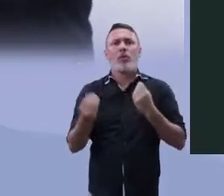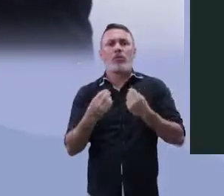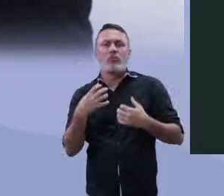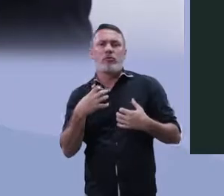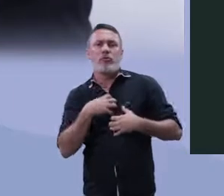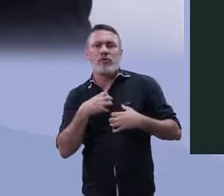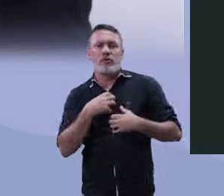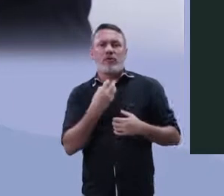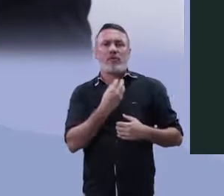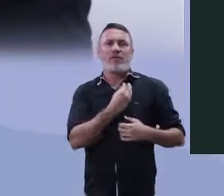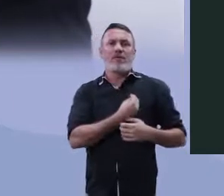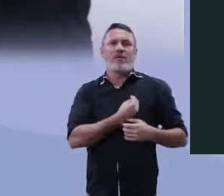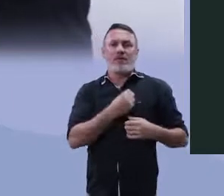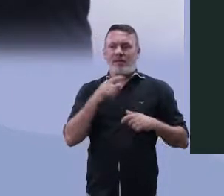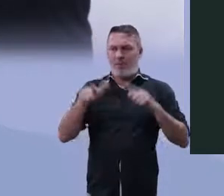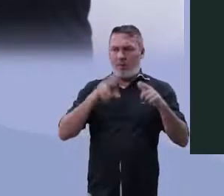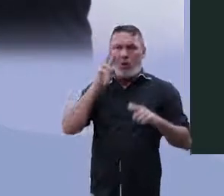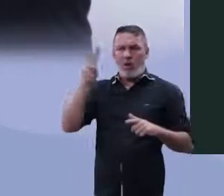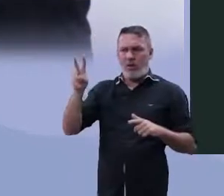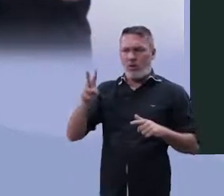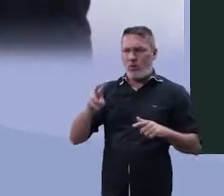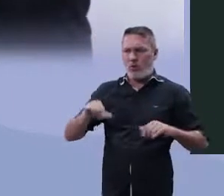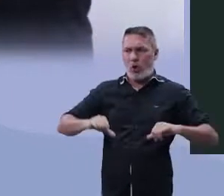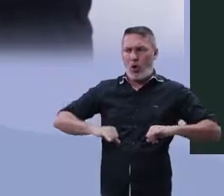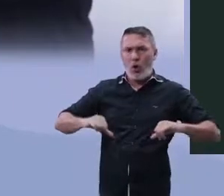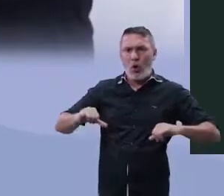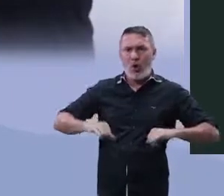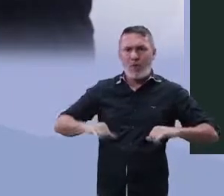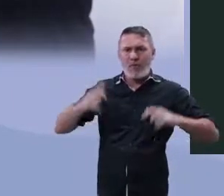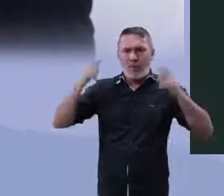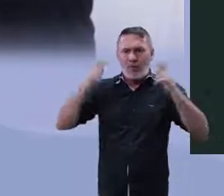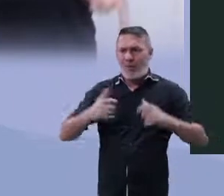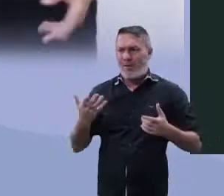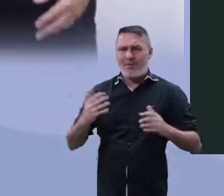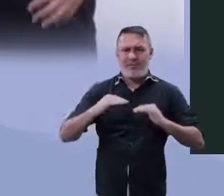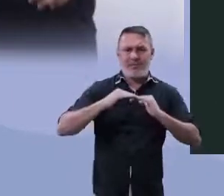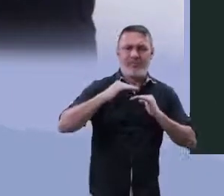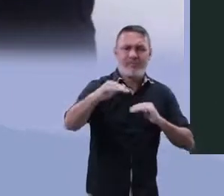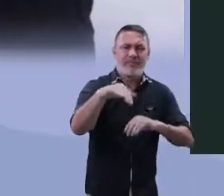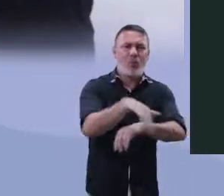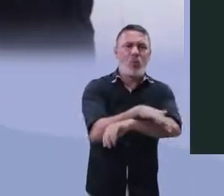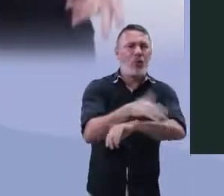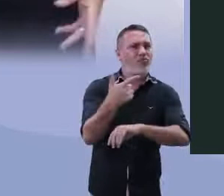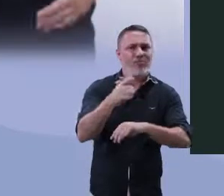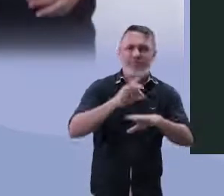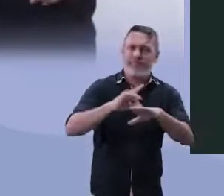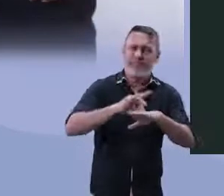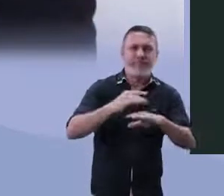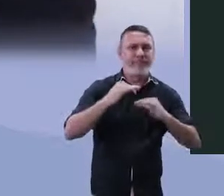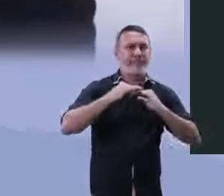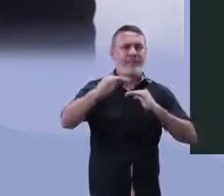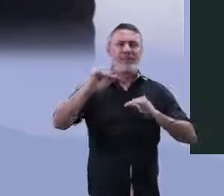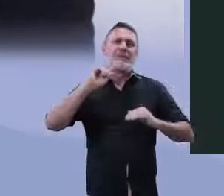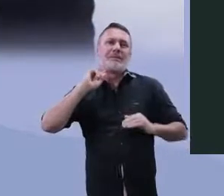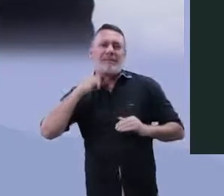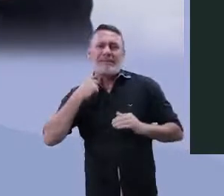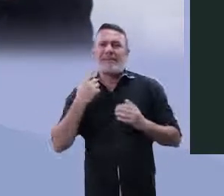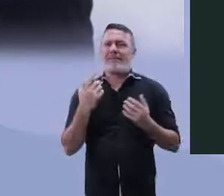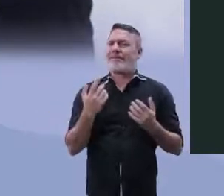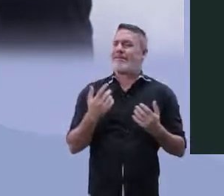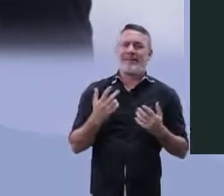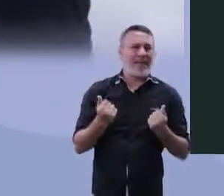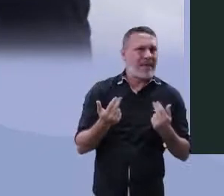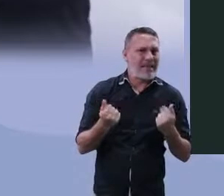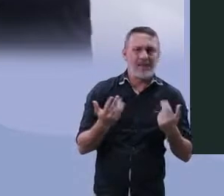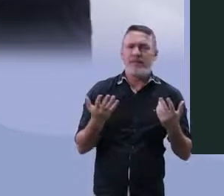vida desses trabalhadores são as piores possíveis. Né? As ruas não têm saneamento básico, as casas são muito próximas umas das outras.